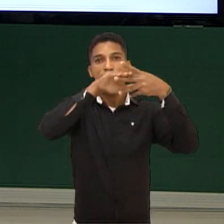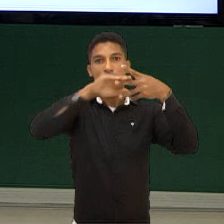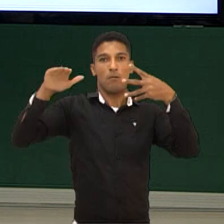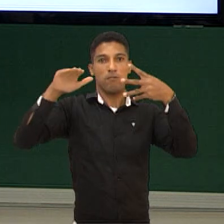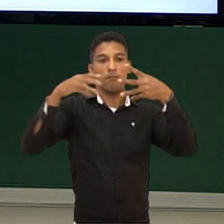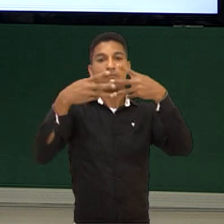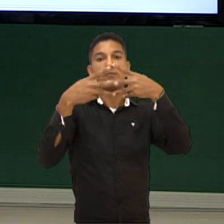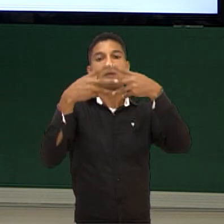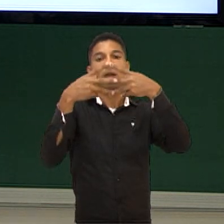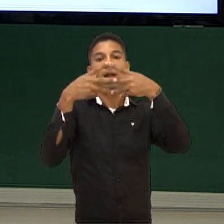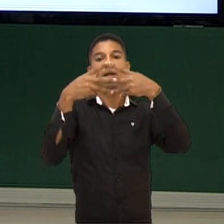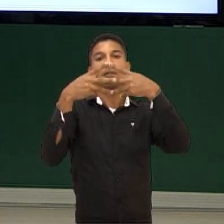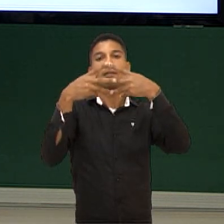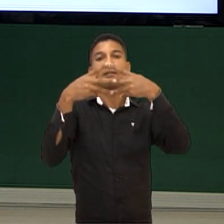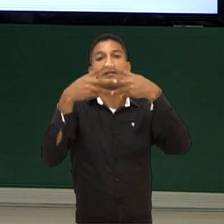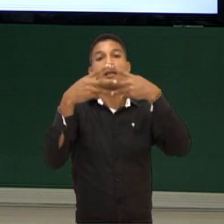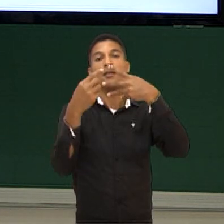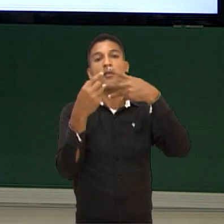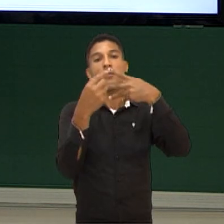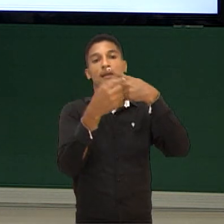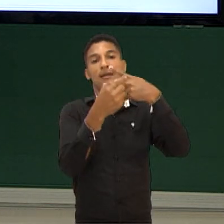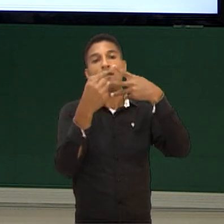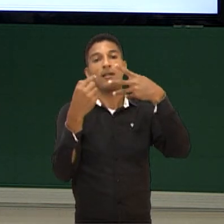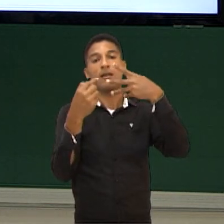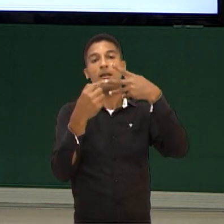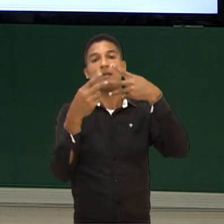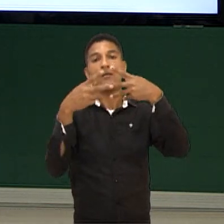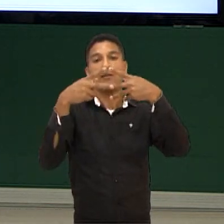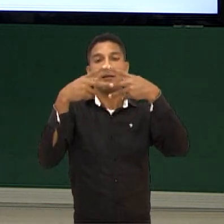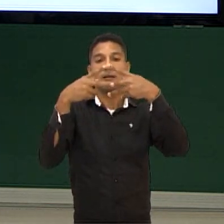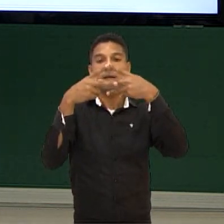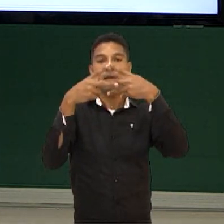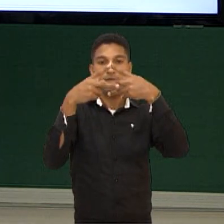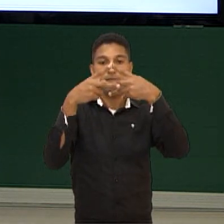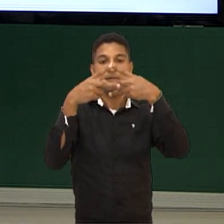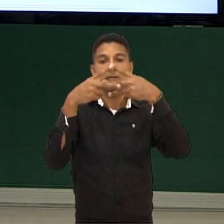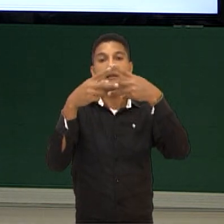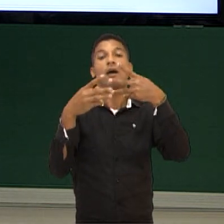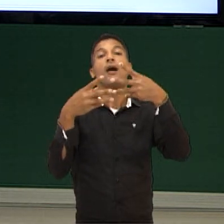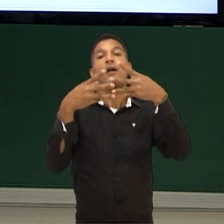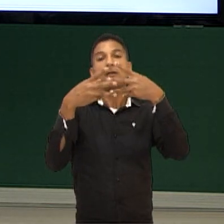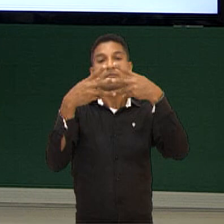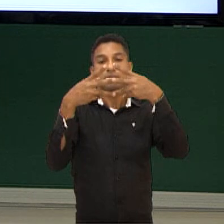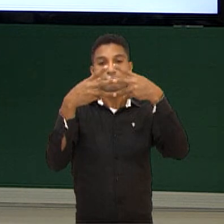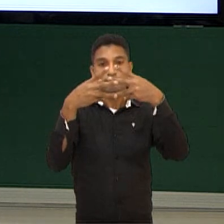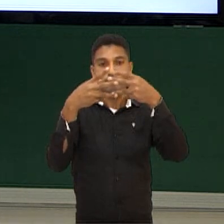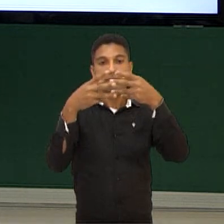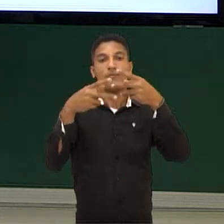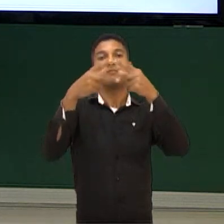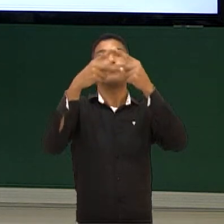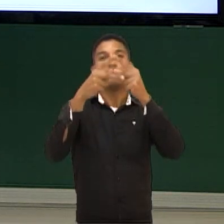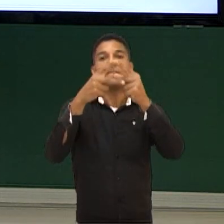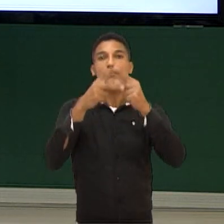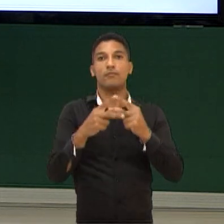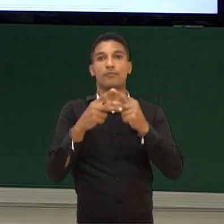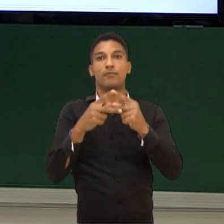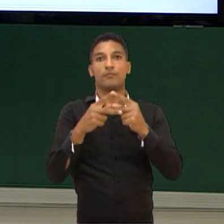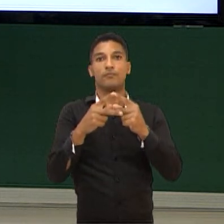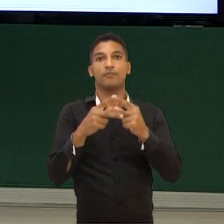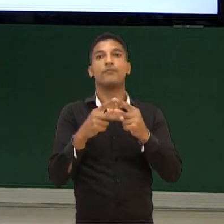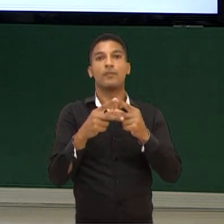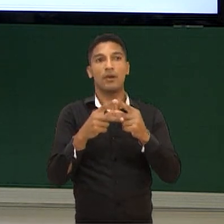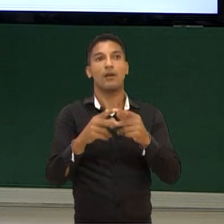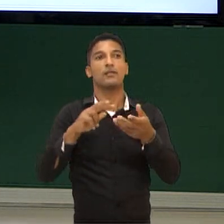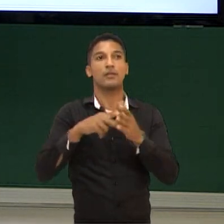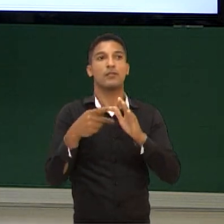fazer 180 vezes 2, não é mesmo? Que nós vamos obter